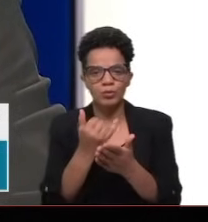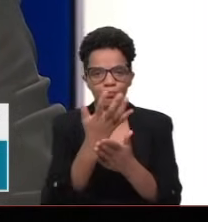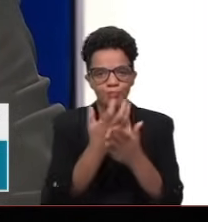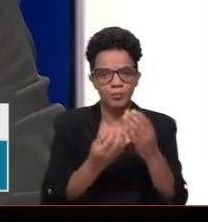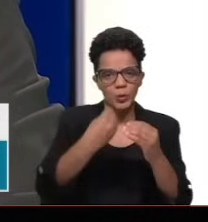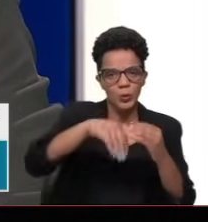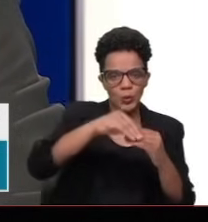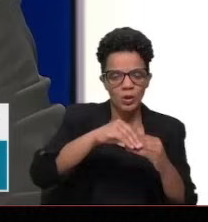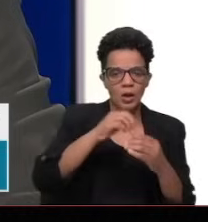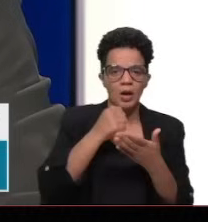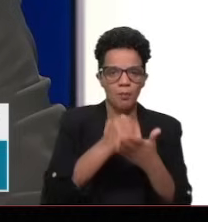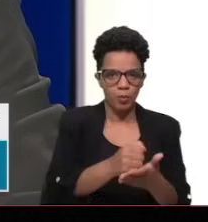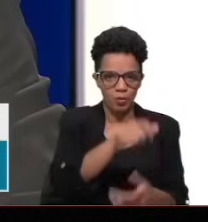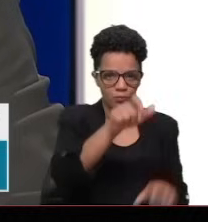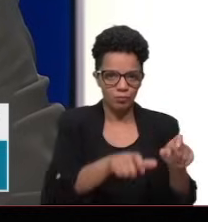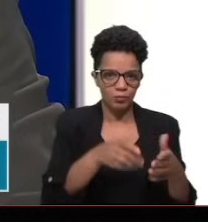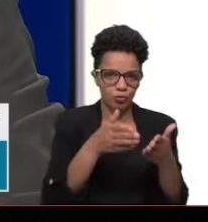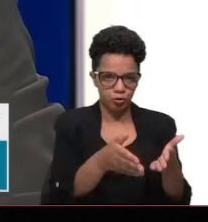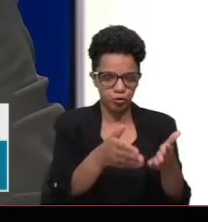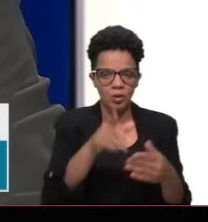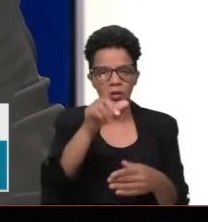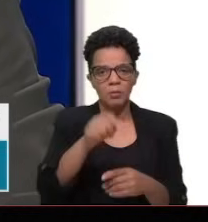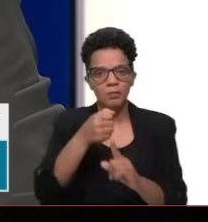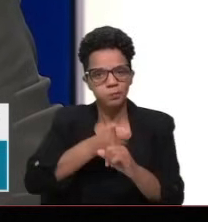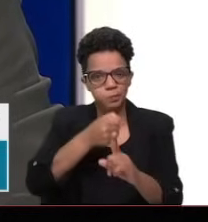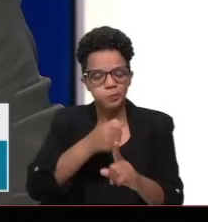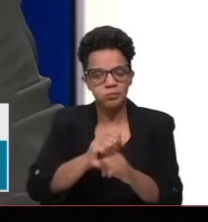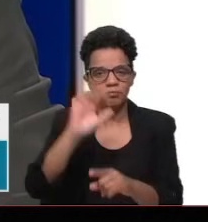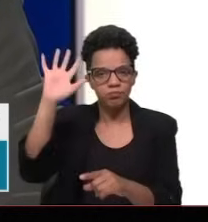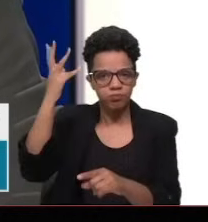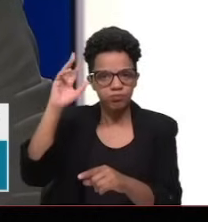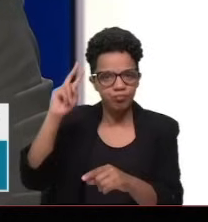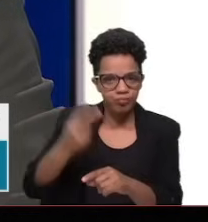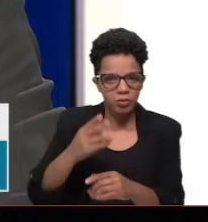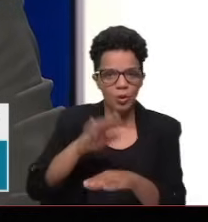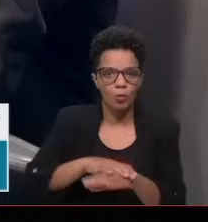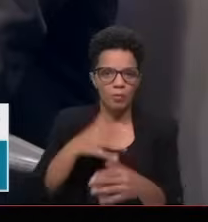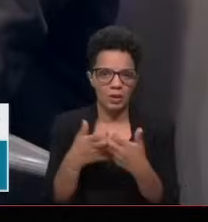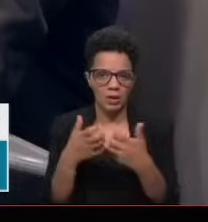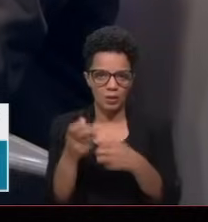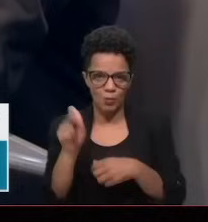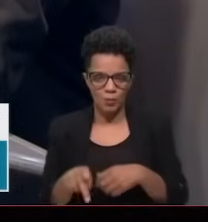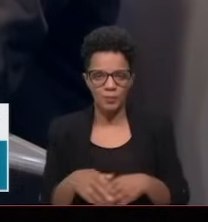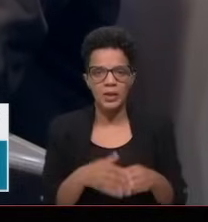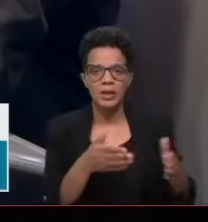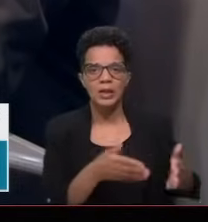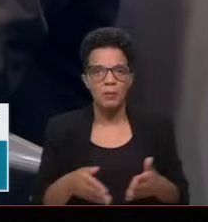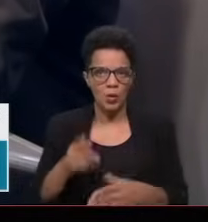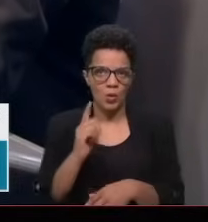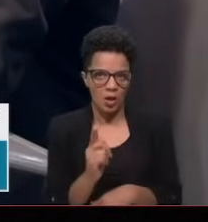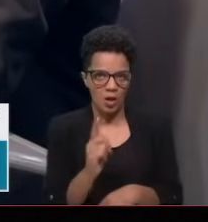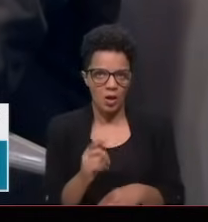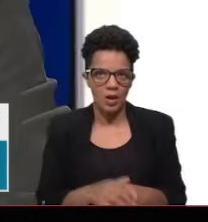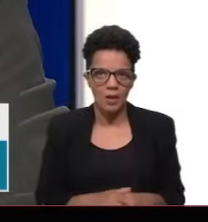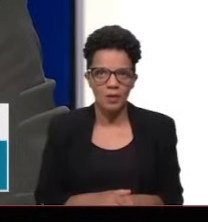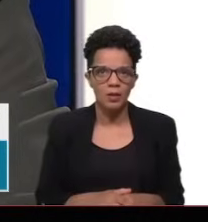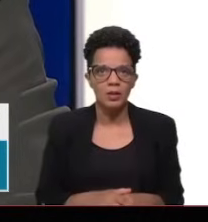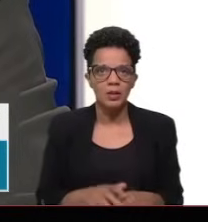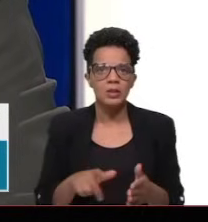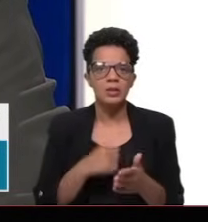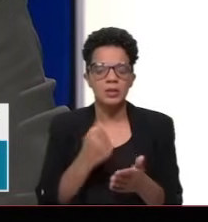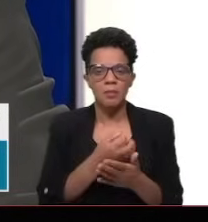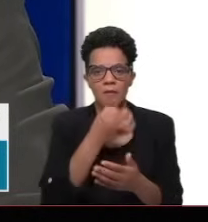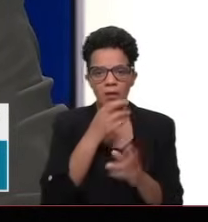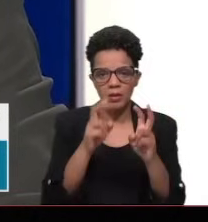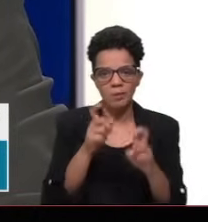para combater e a todos os danos climáticos e ambientais que a guerra provoca se clar o caminho passa por aí e não não est sempre a pôr em causa a